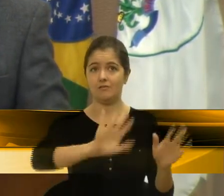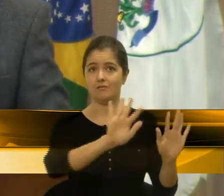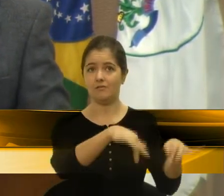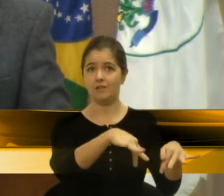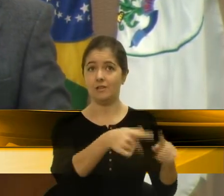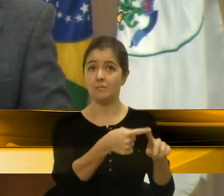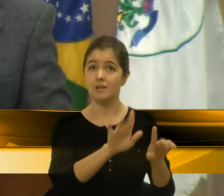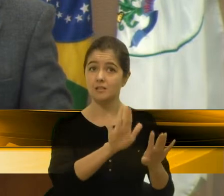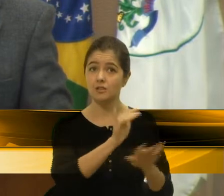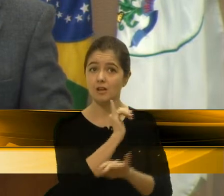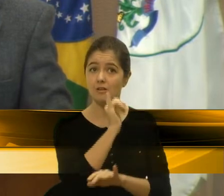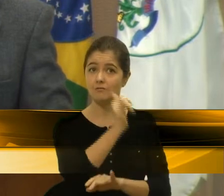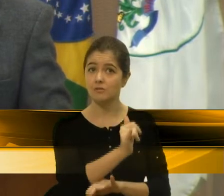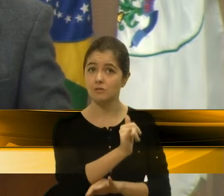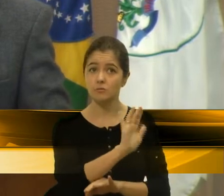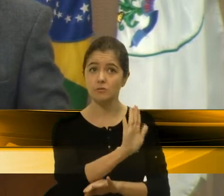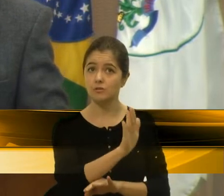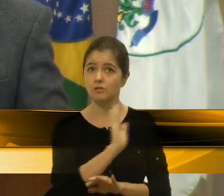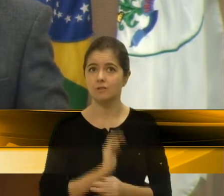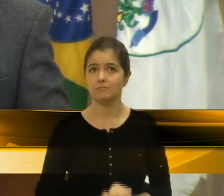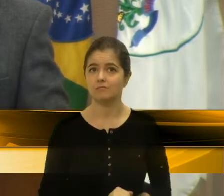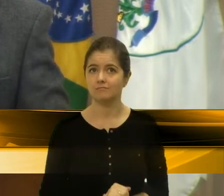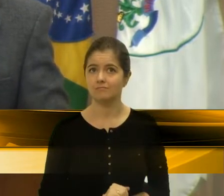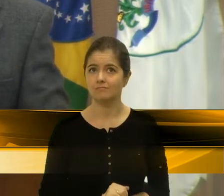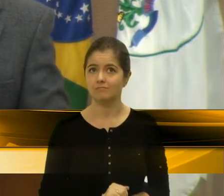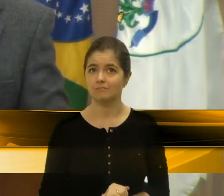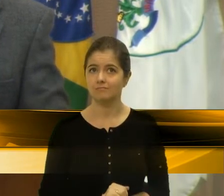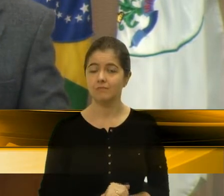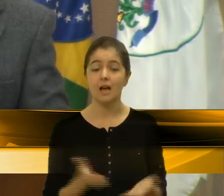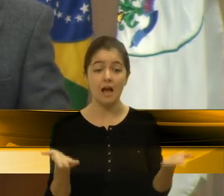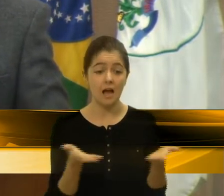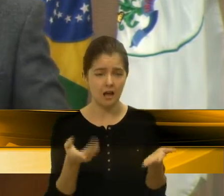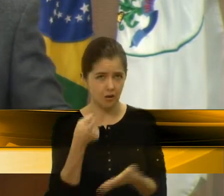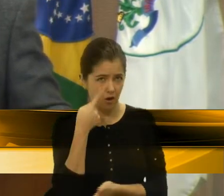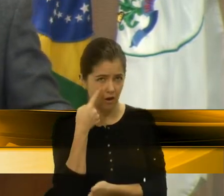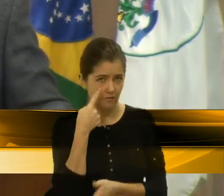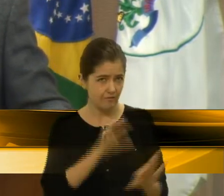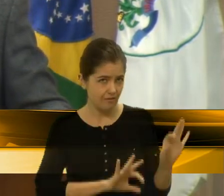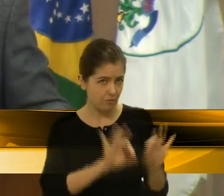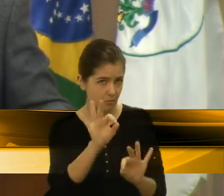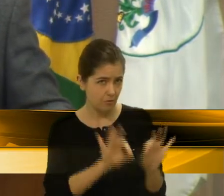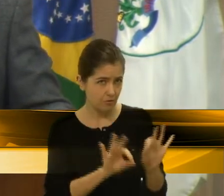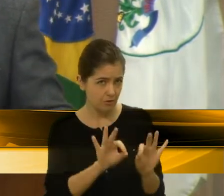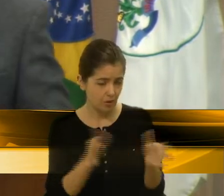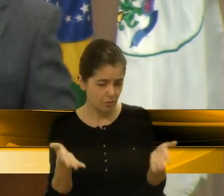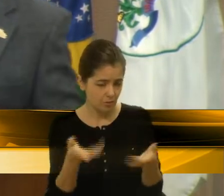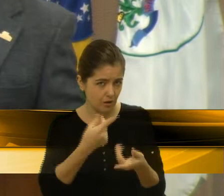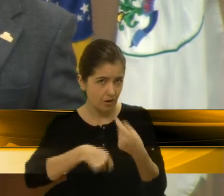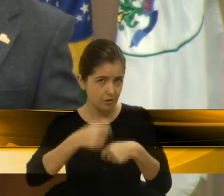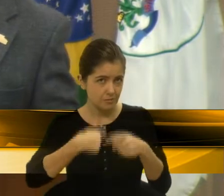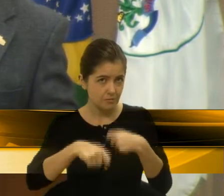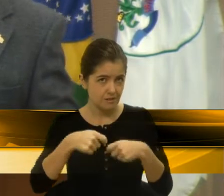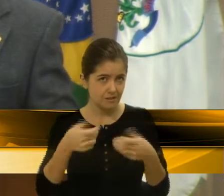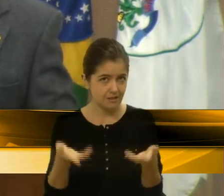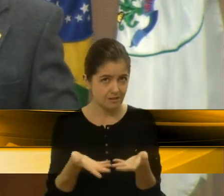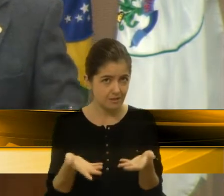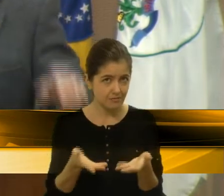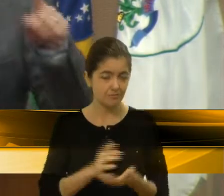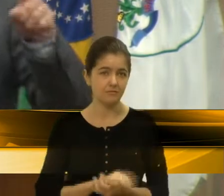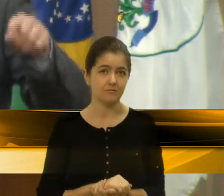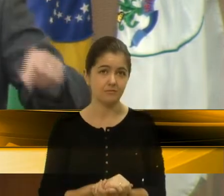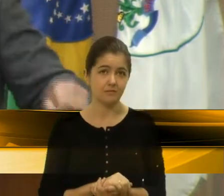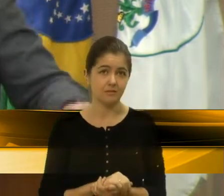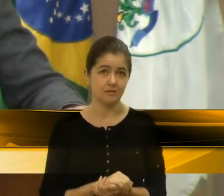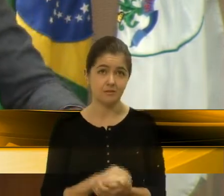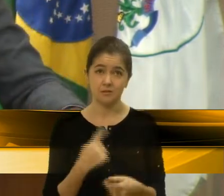Pois agora nós vamos ver então o projeto dessa atual administração. Porque sem lugares a